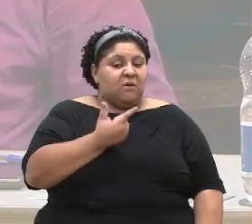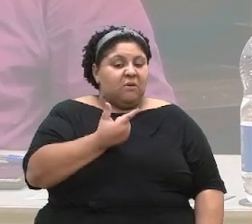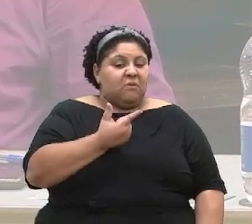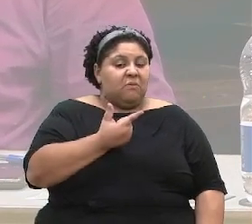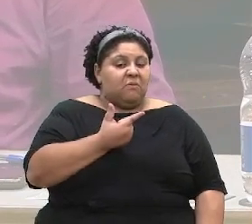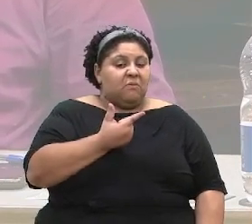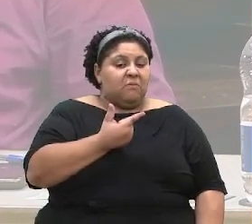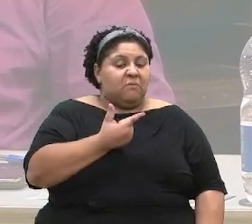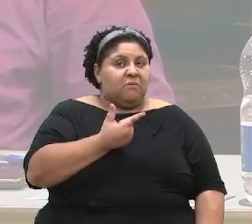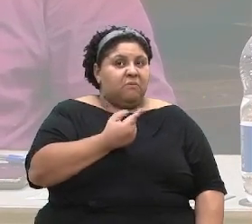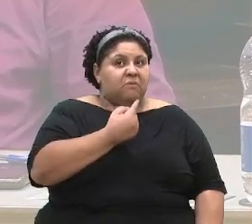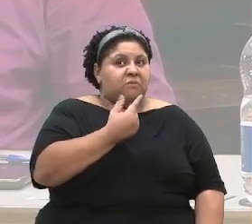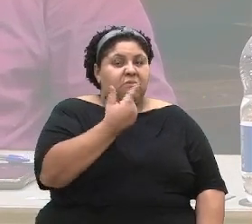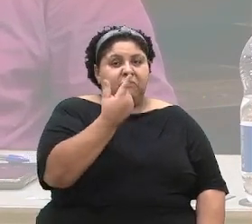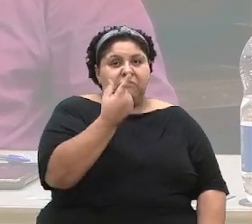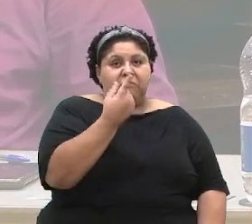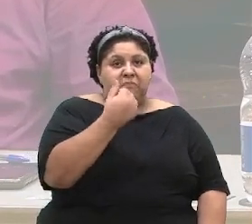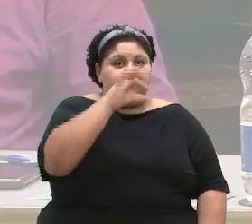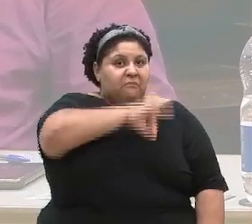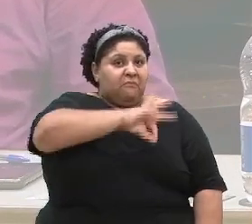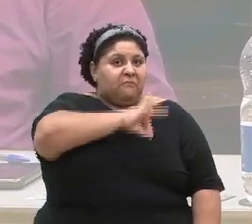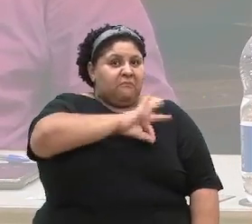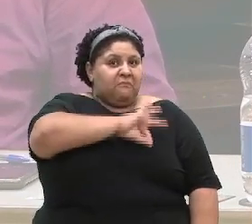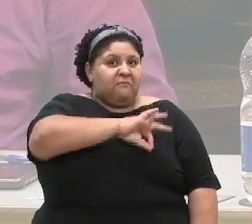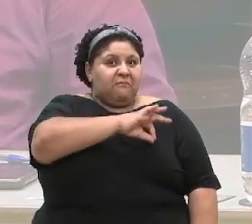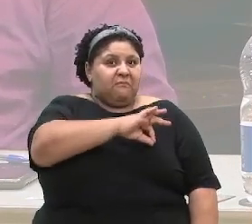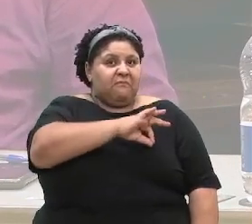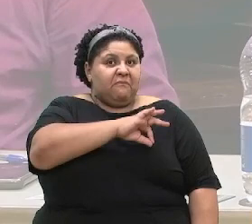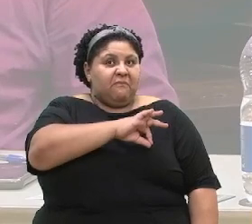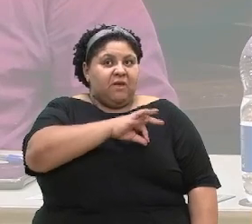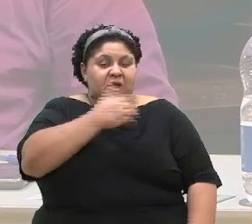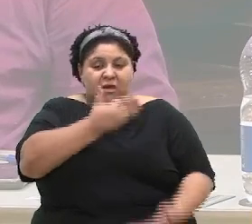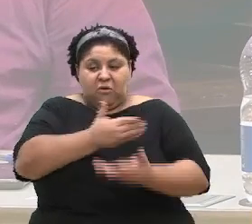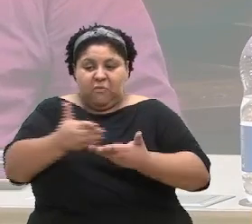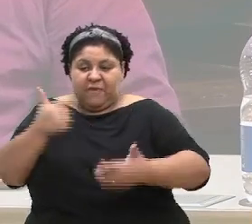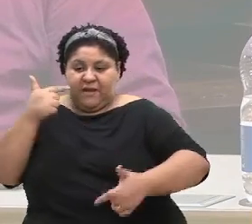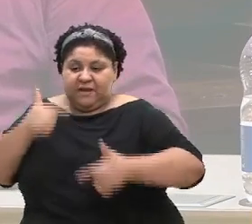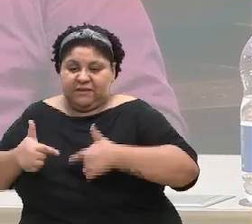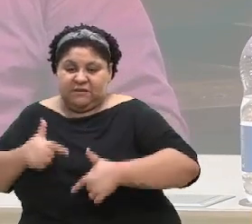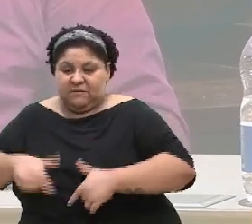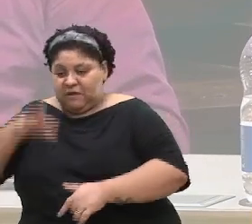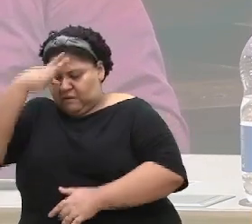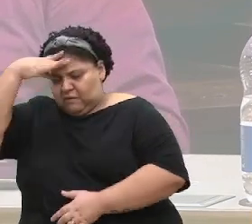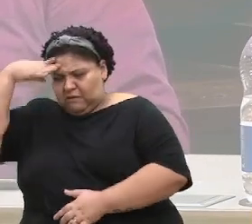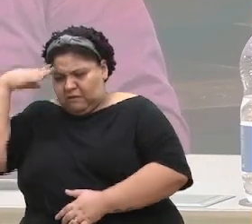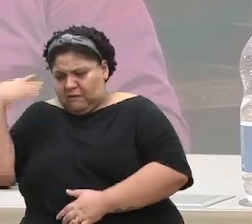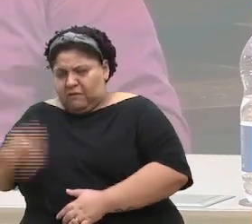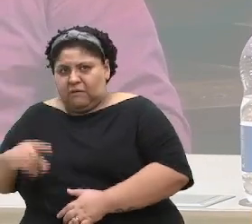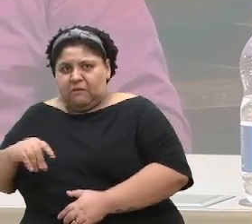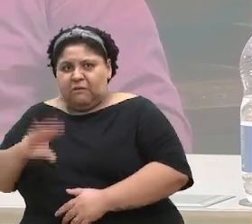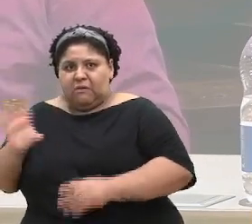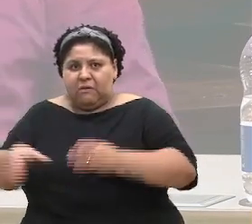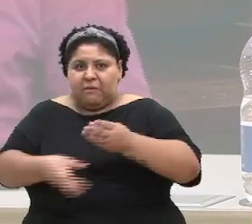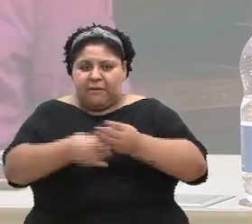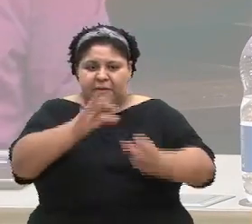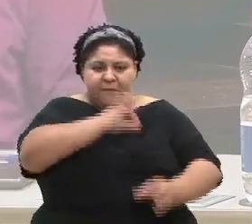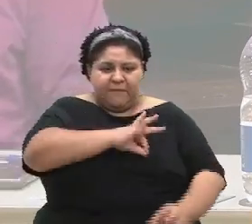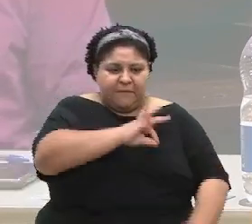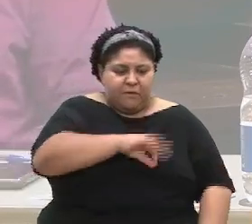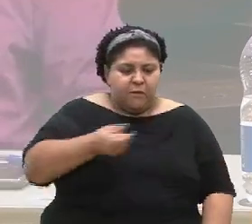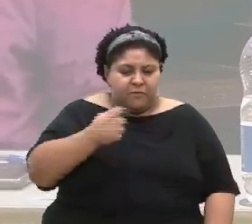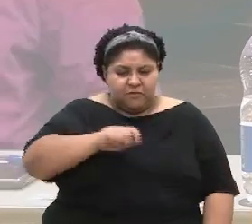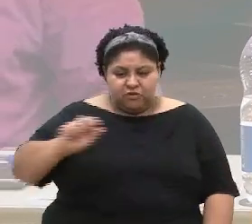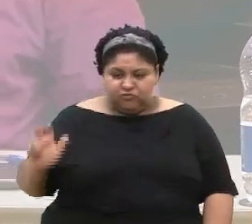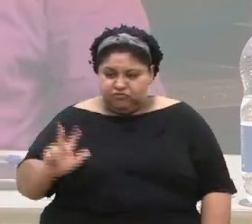acabam tendo que viver de migalhas, viver trabalhando das 8 da manhã até as 2 da manhã para poder complementar a sua renda. Então, eles precisam de valorização